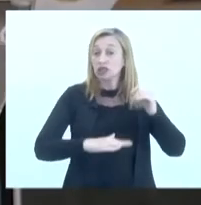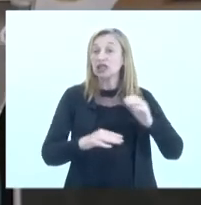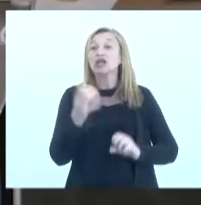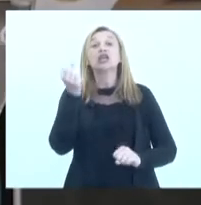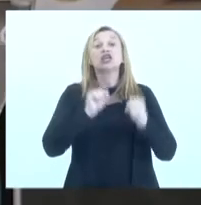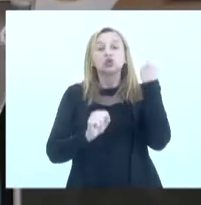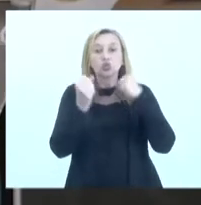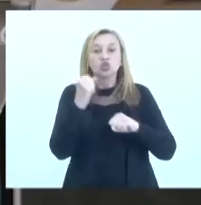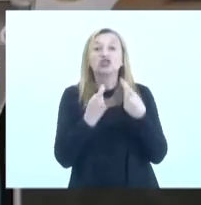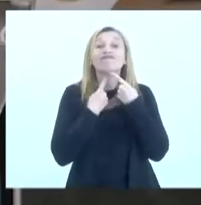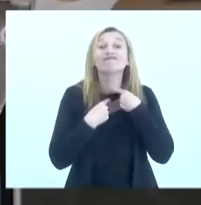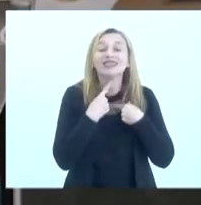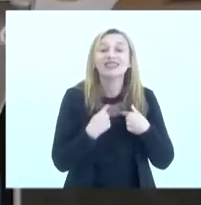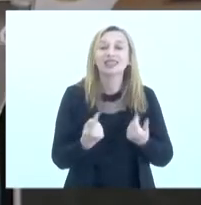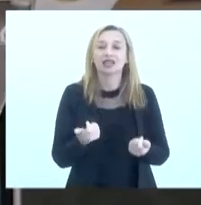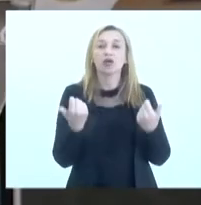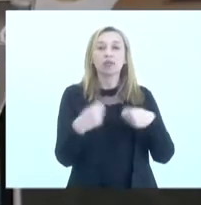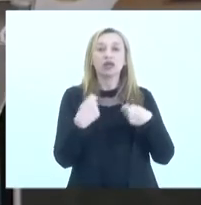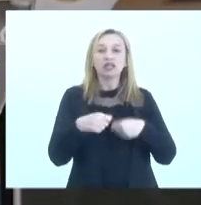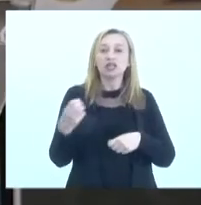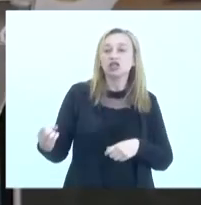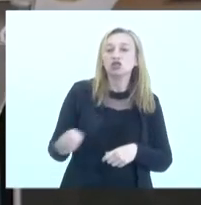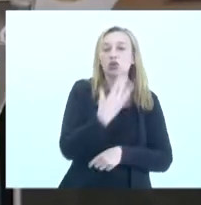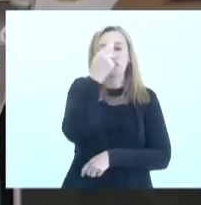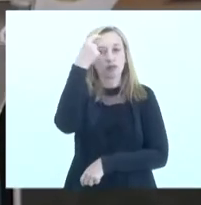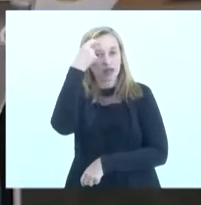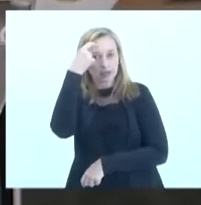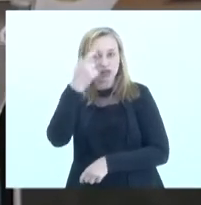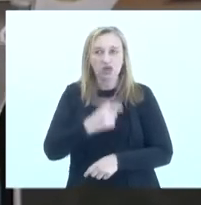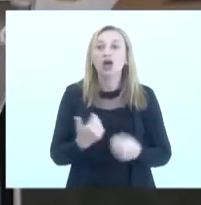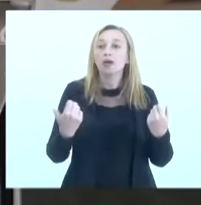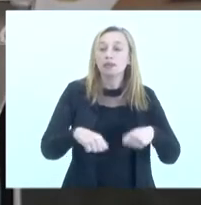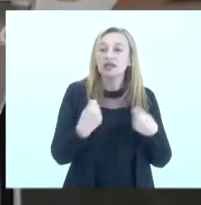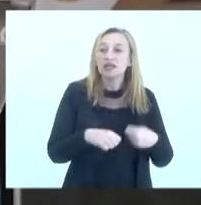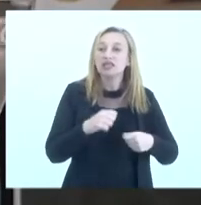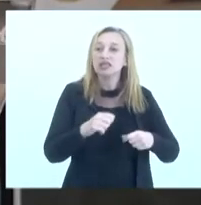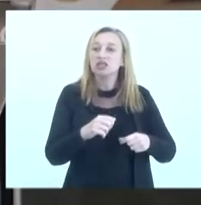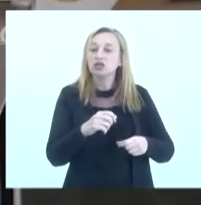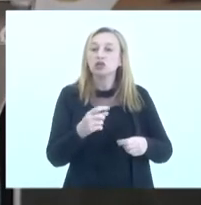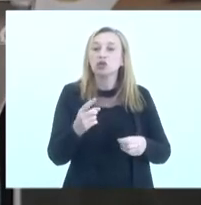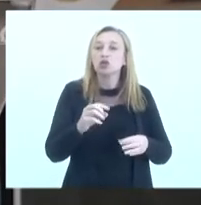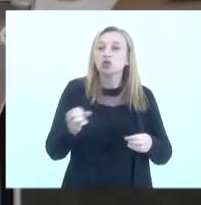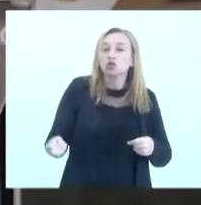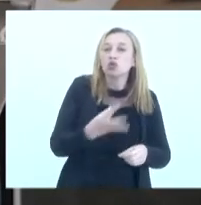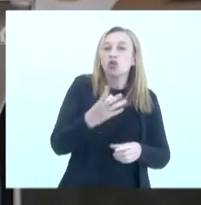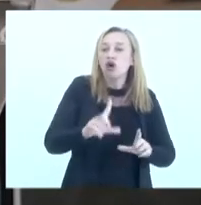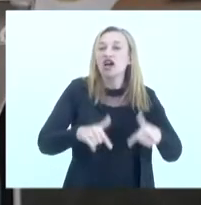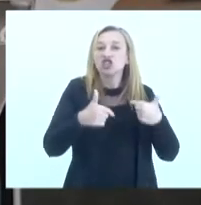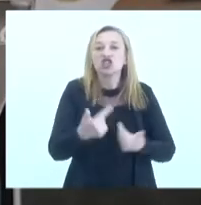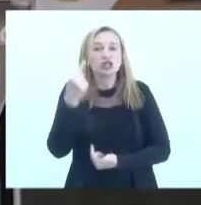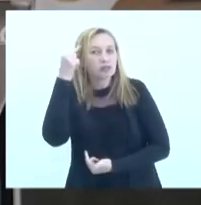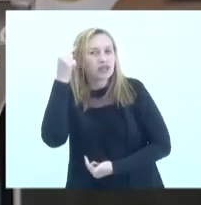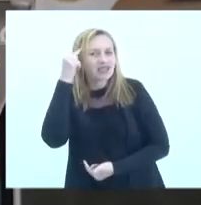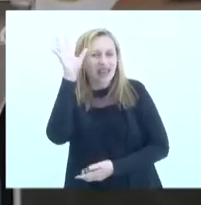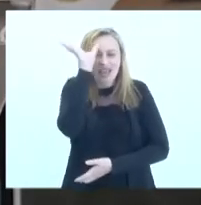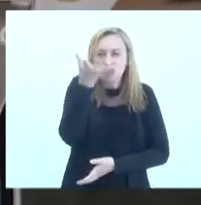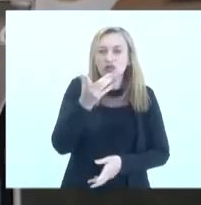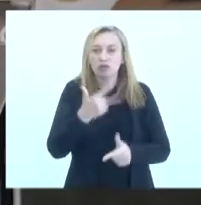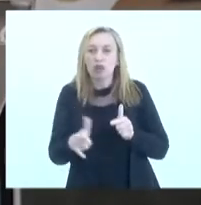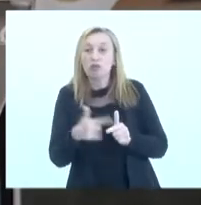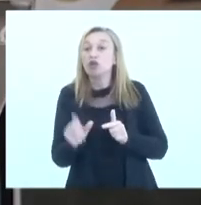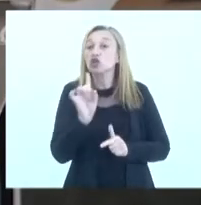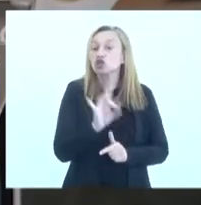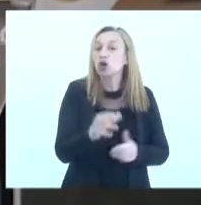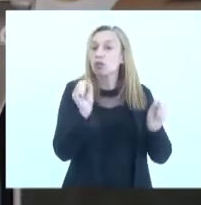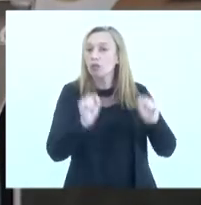indústria reclama. Precisa de novas mentalidades, precisa de novas formas de pensar e soluções de problema. E isso só é